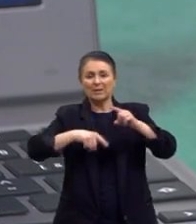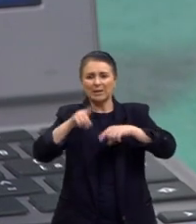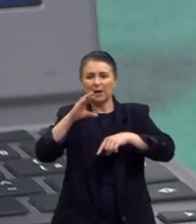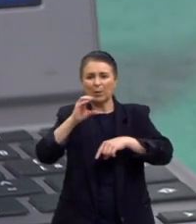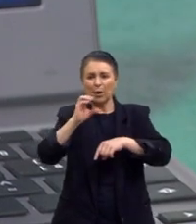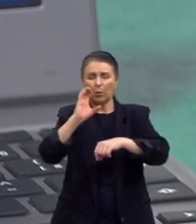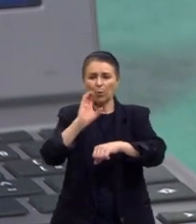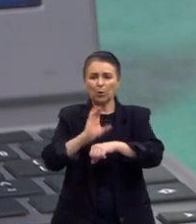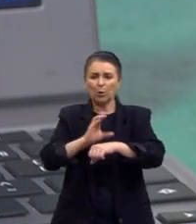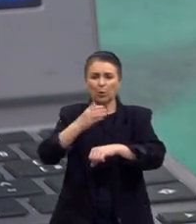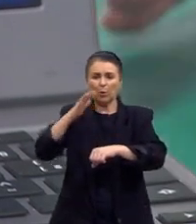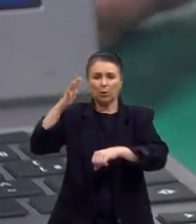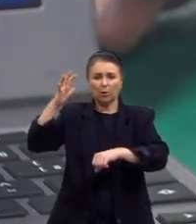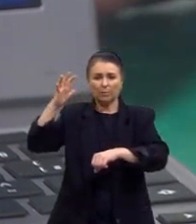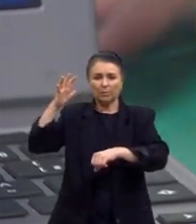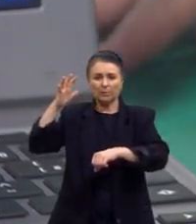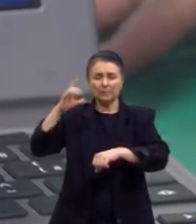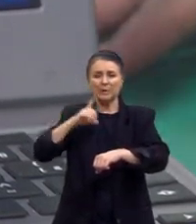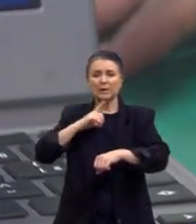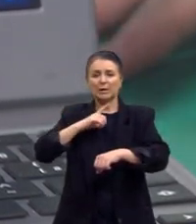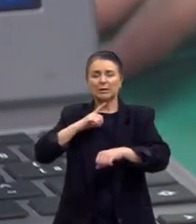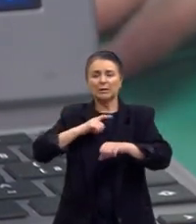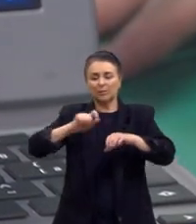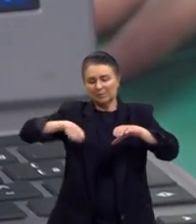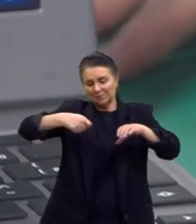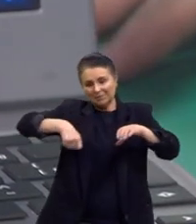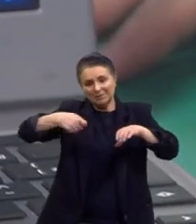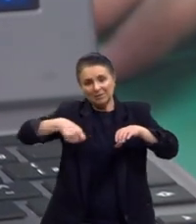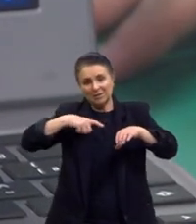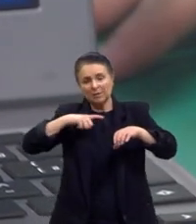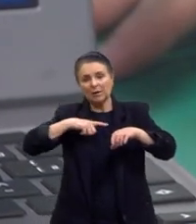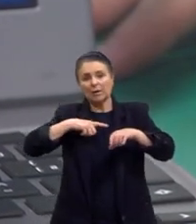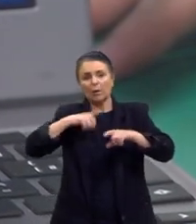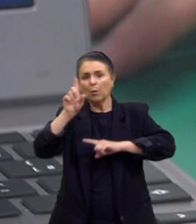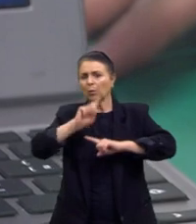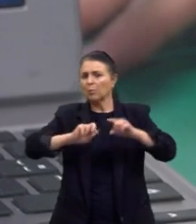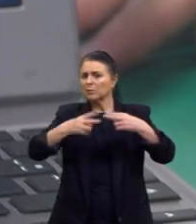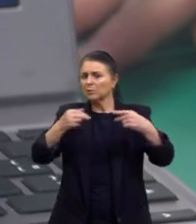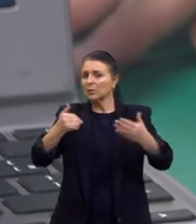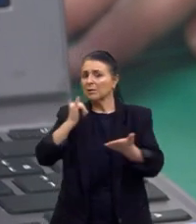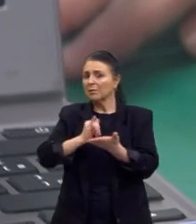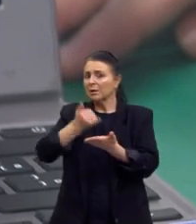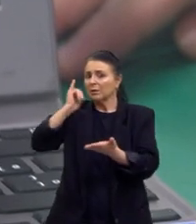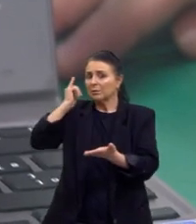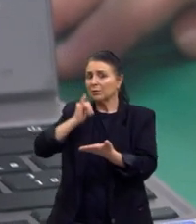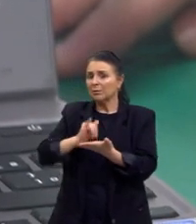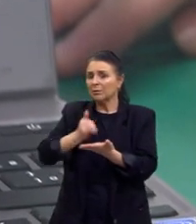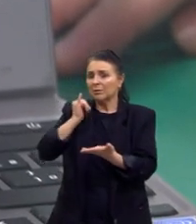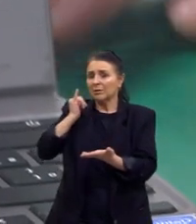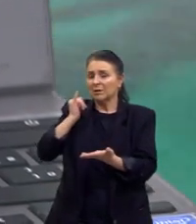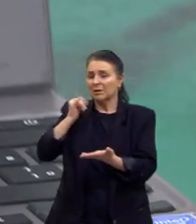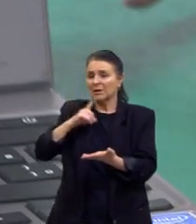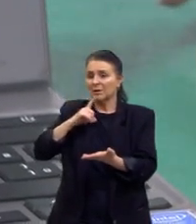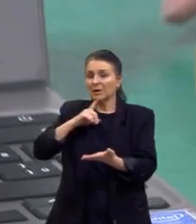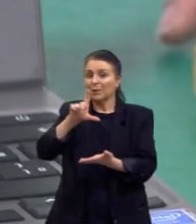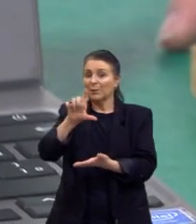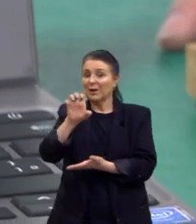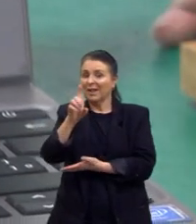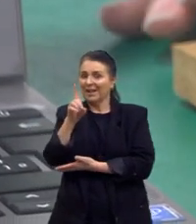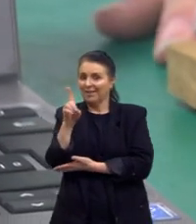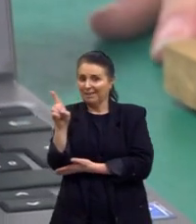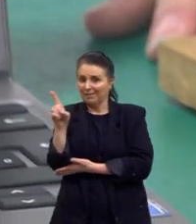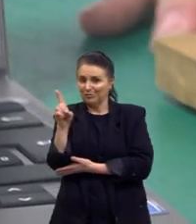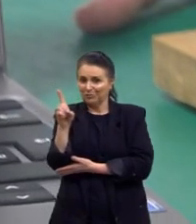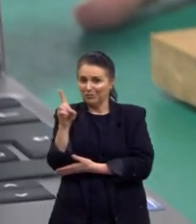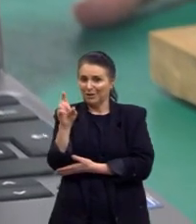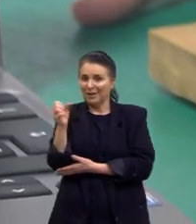tem essa manivela, né, para girar, e aqui a gente tem alguns componentes eletrônicos, certo? e o nosso LEDzinho, né, que ele acendeu